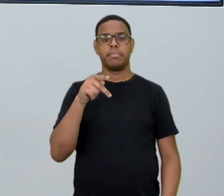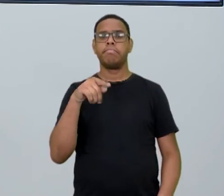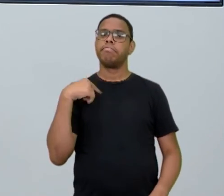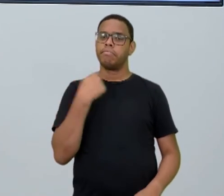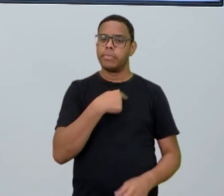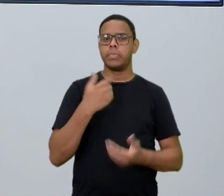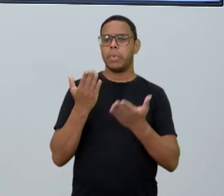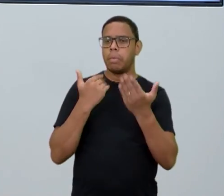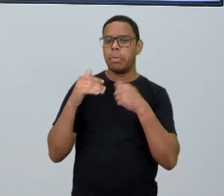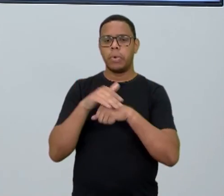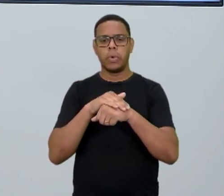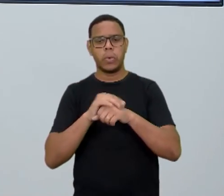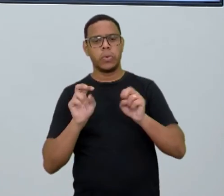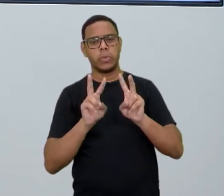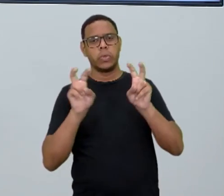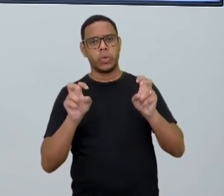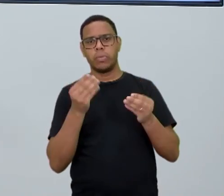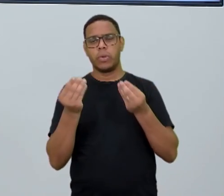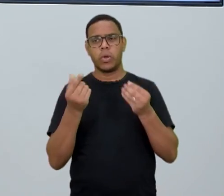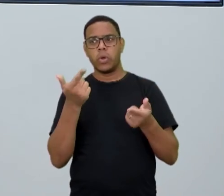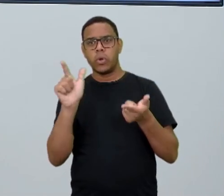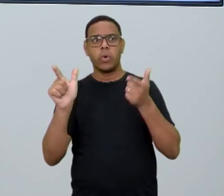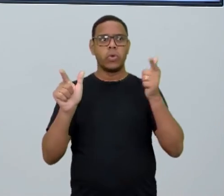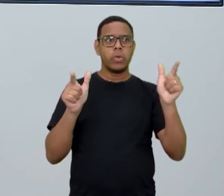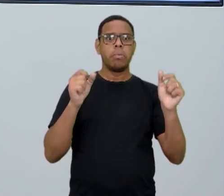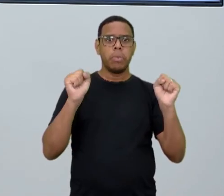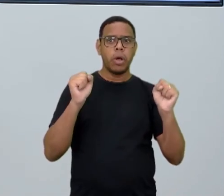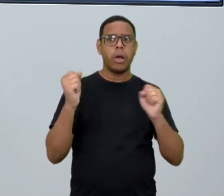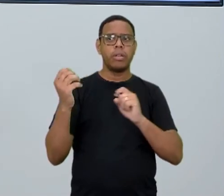aí discutindo a respeito de outros